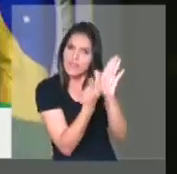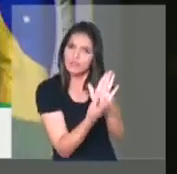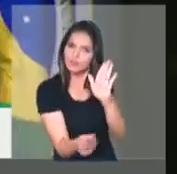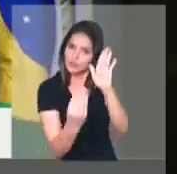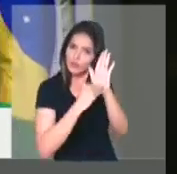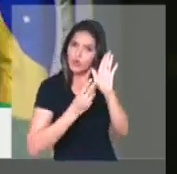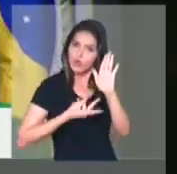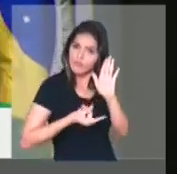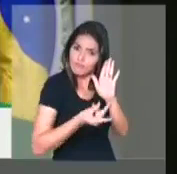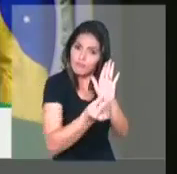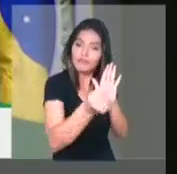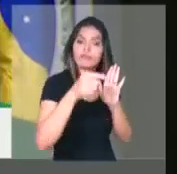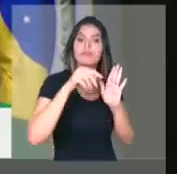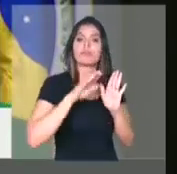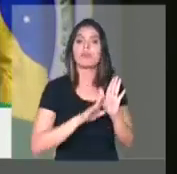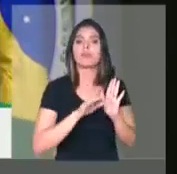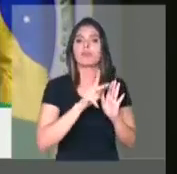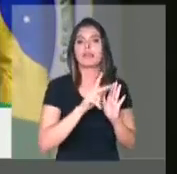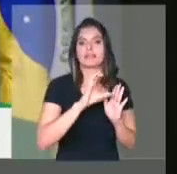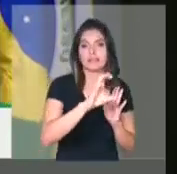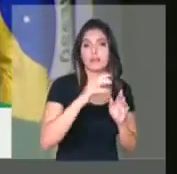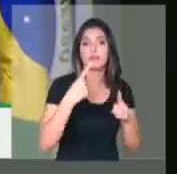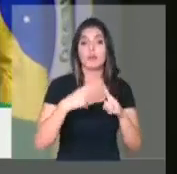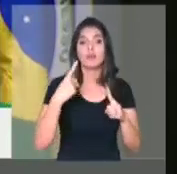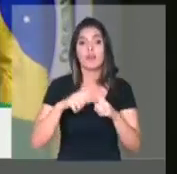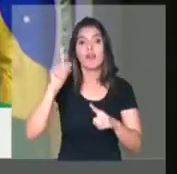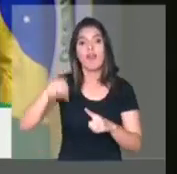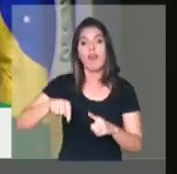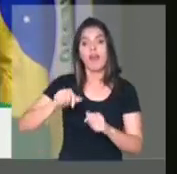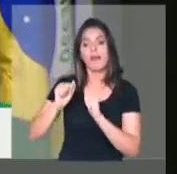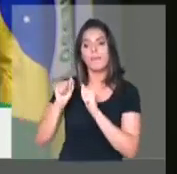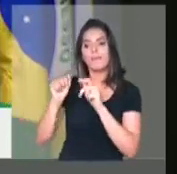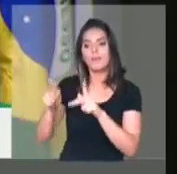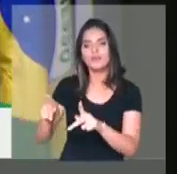condição especial aos aposentados do campo.